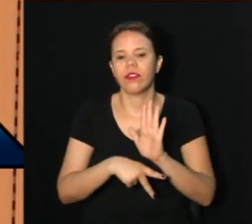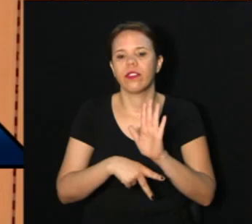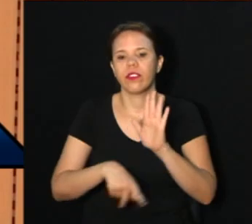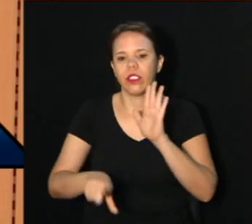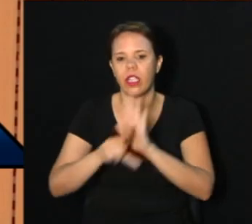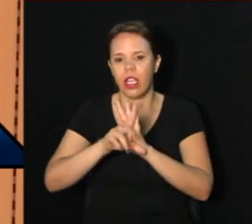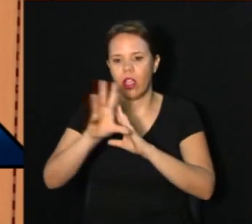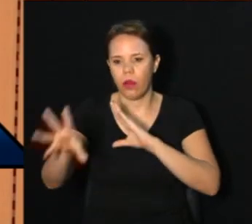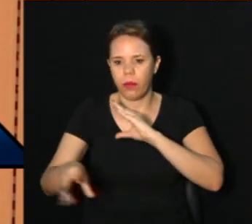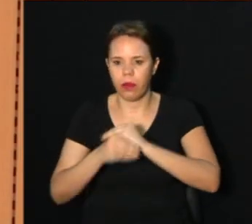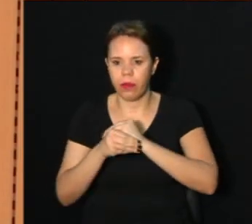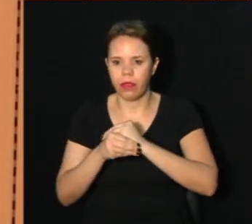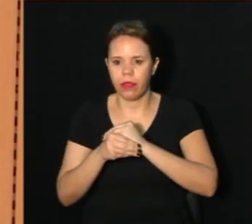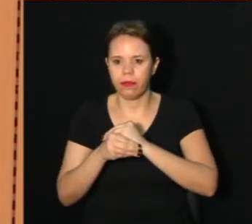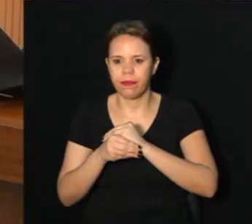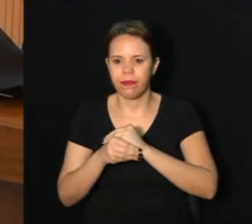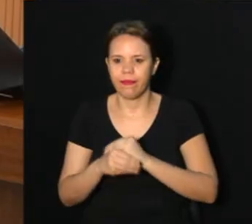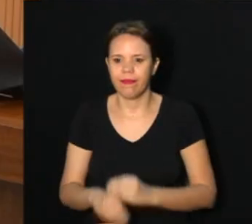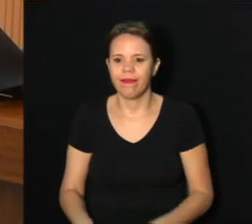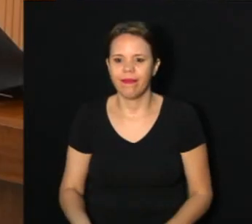lei complementar.